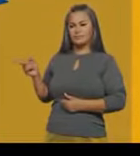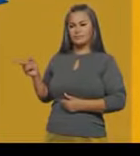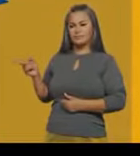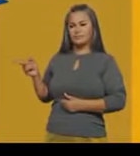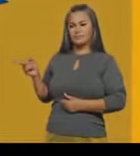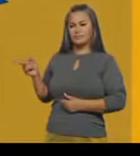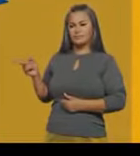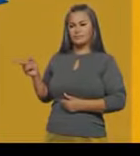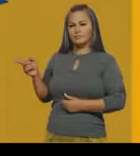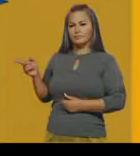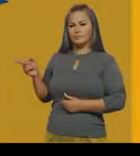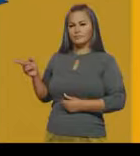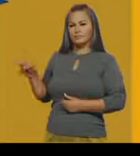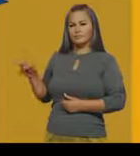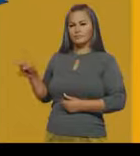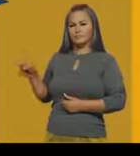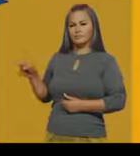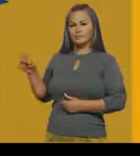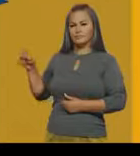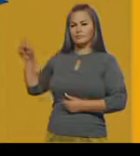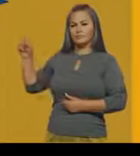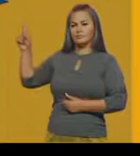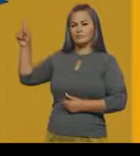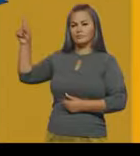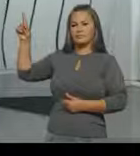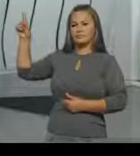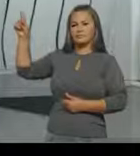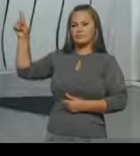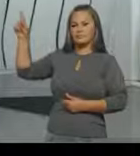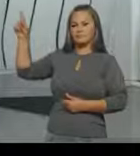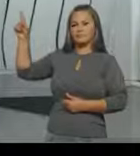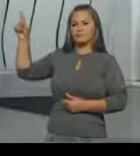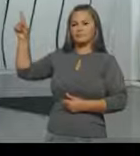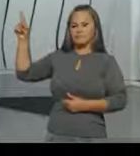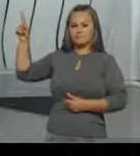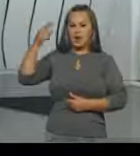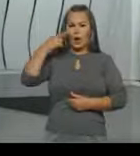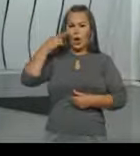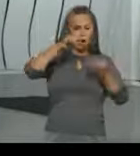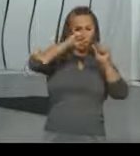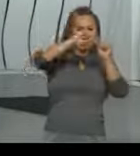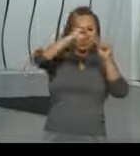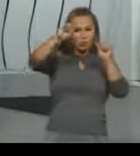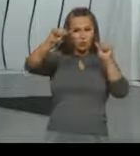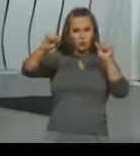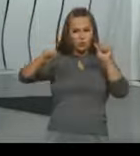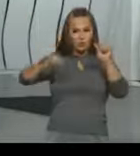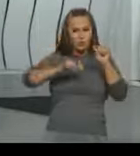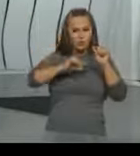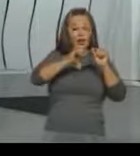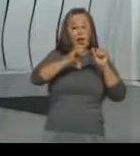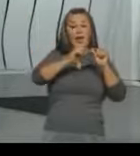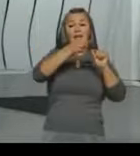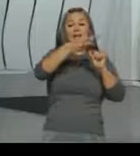270 e fecha em 360 graus, beleza? Isso aqui está em